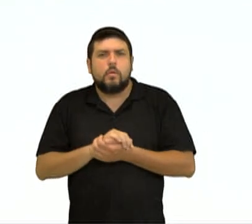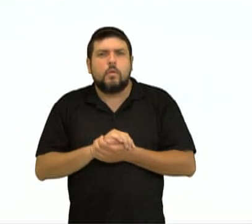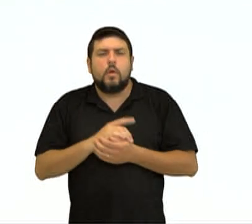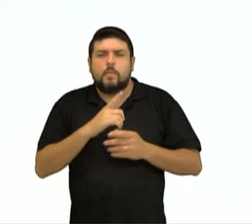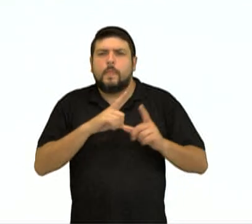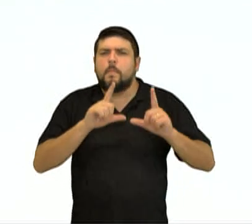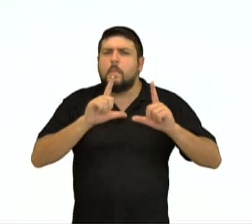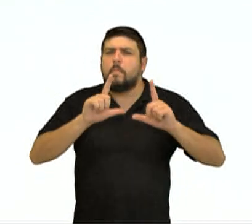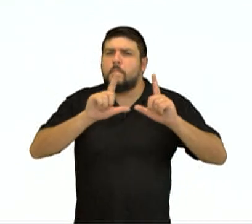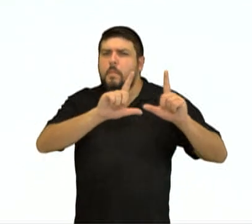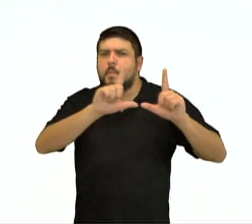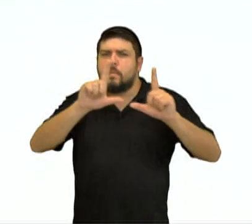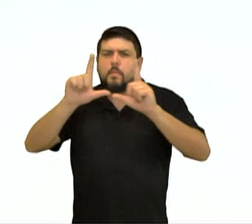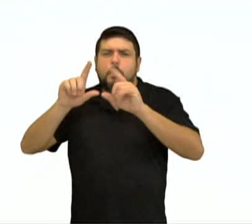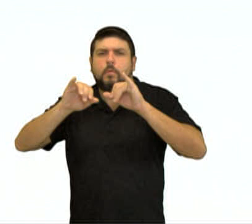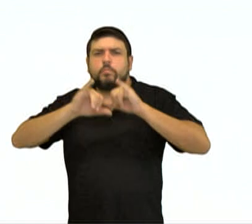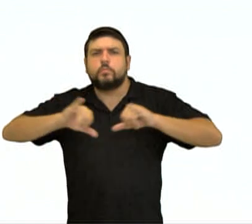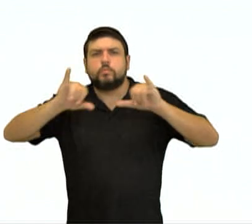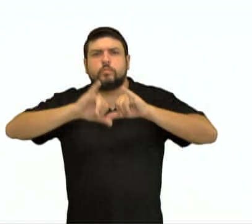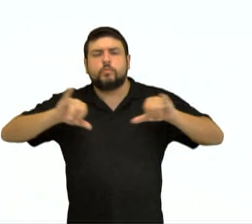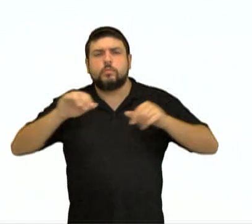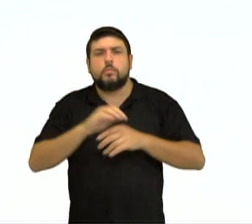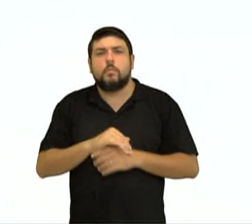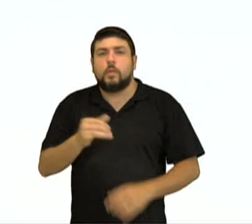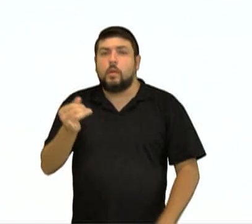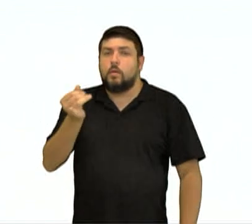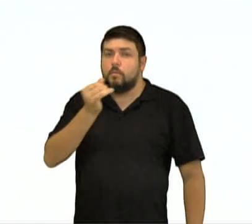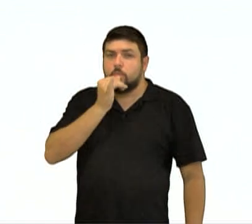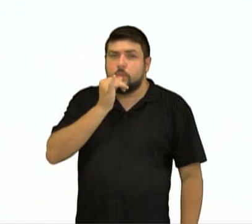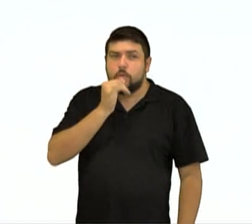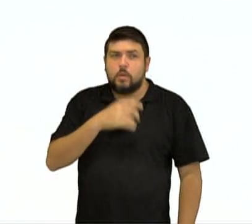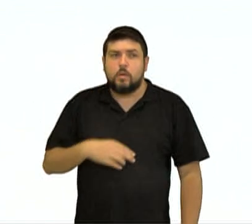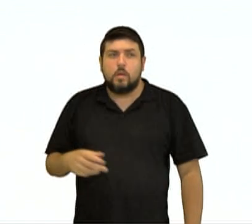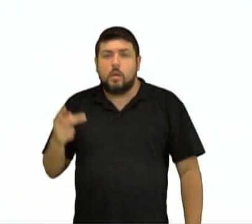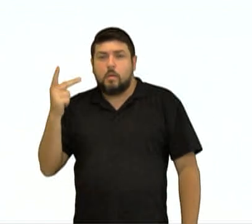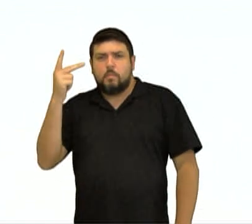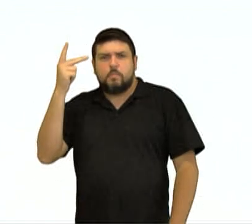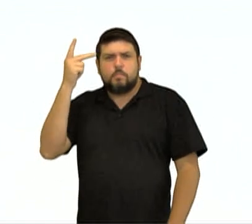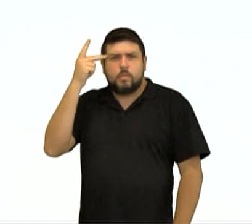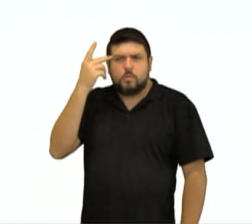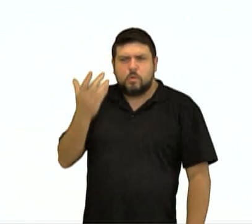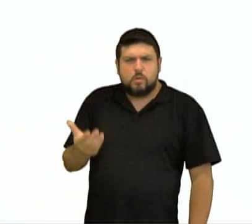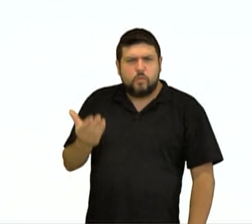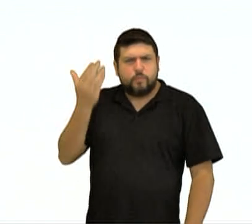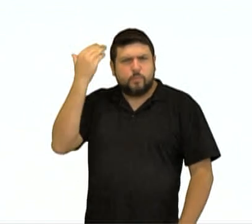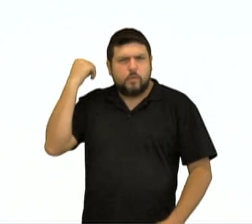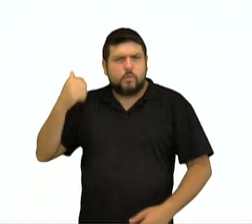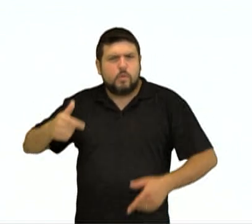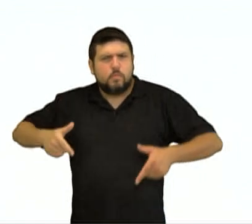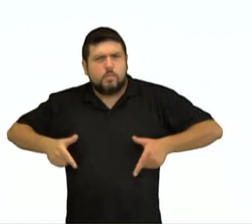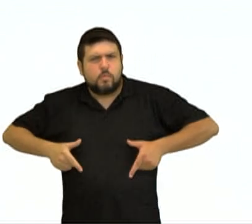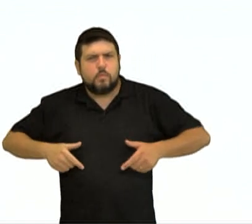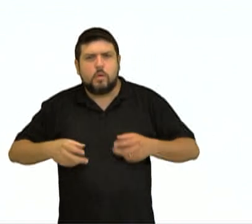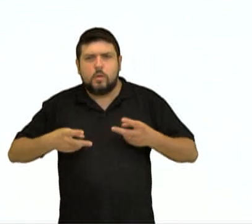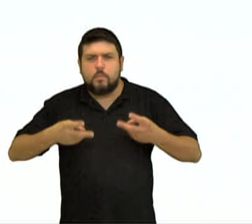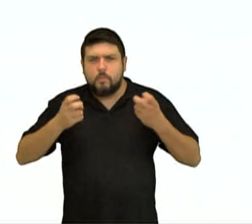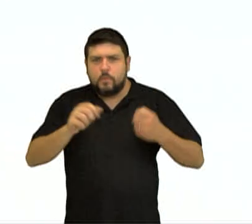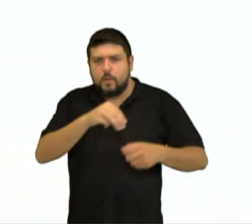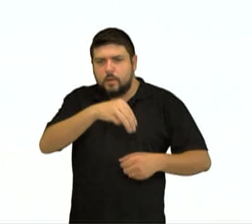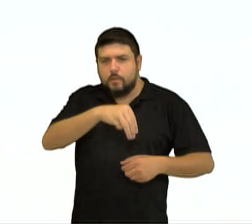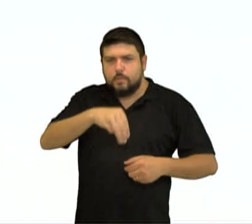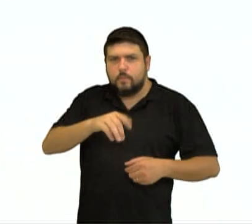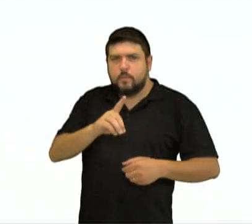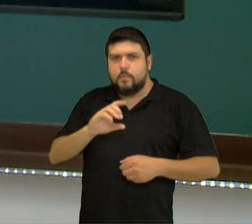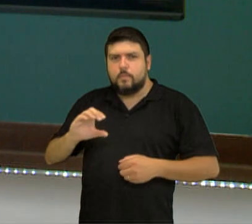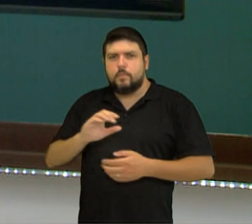guerra que eram divulgados, como por exemplo, Paulistas às armas, e repare a sigla MMDC, ou